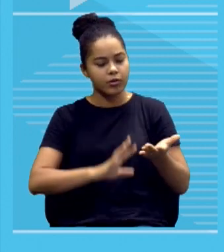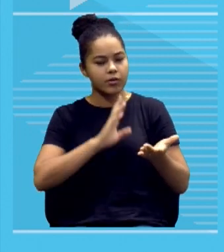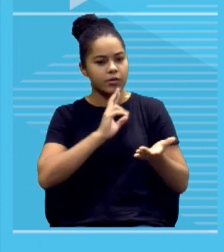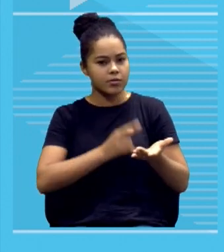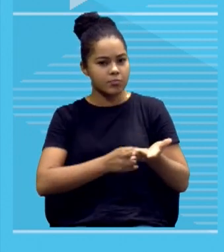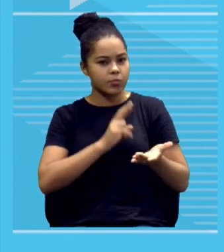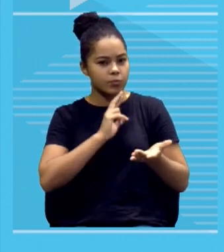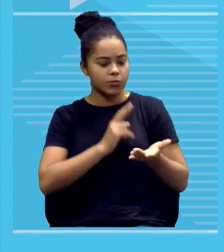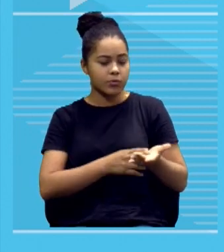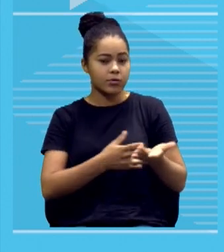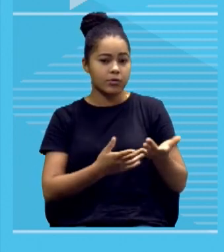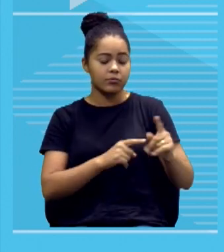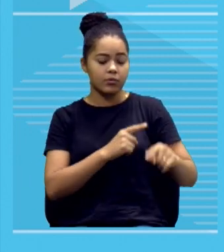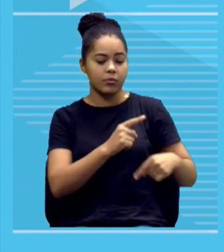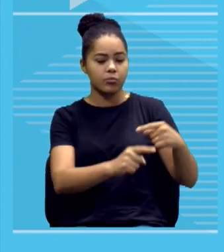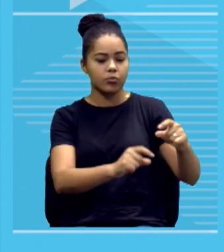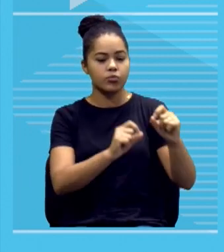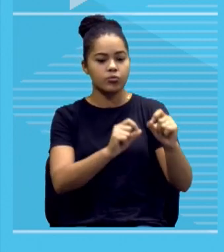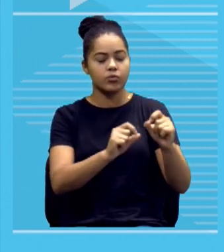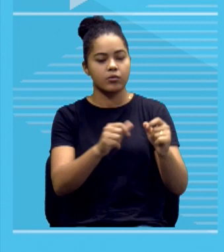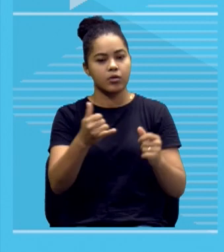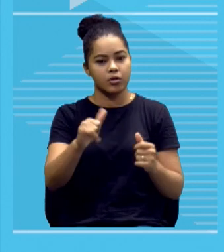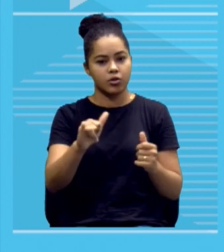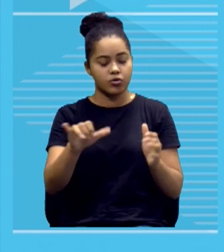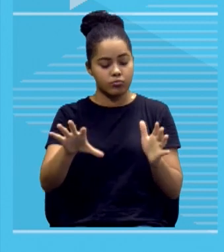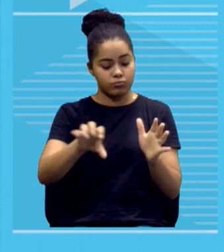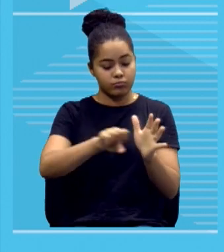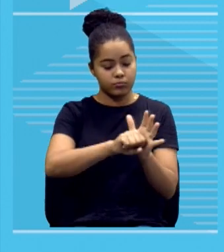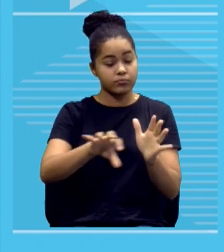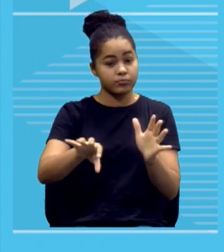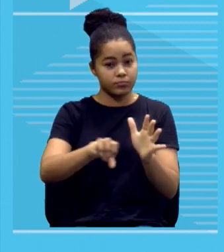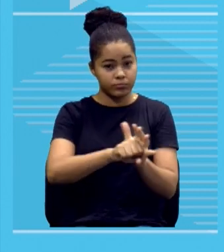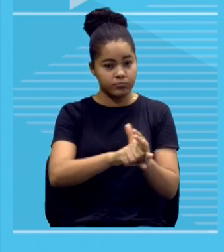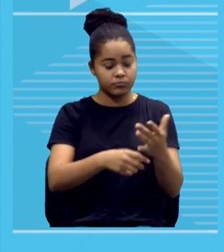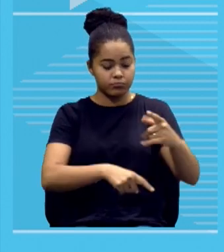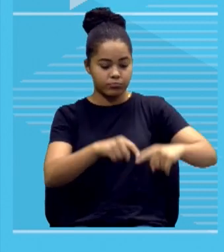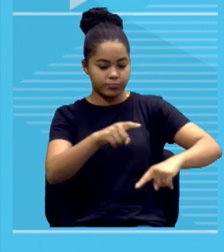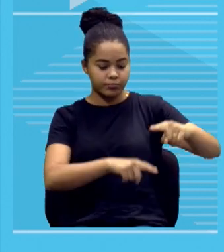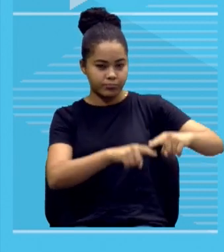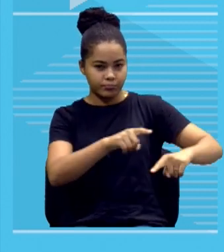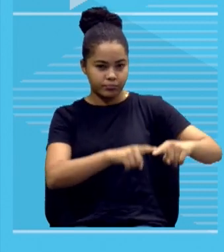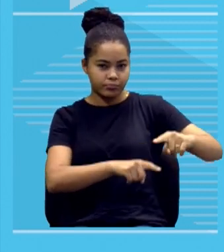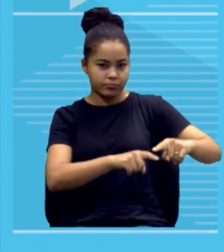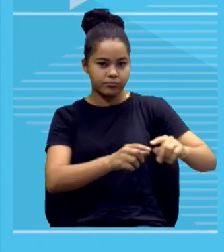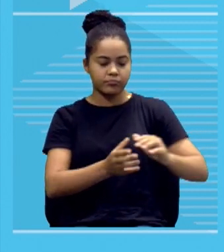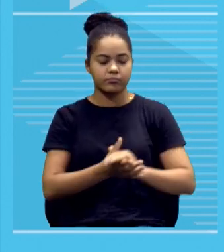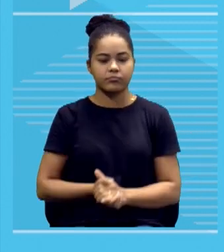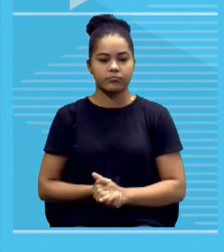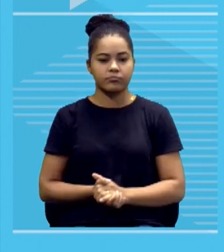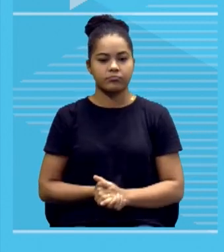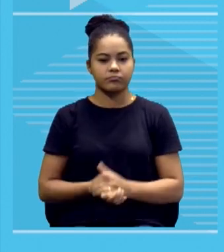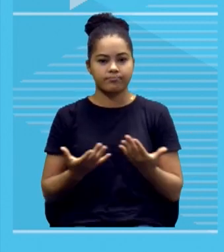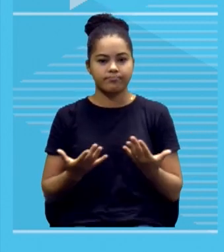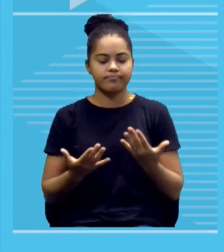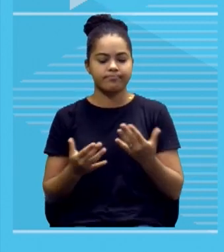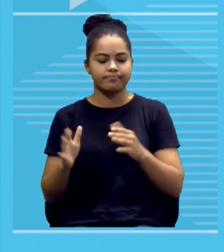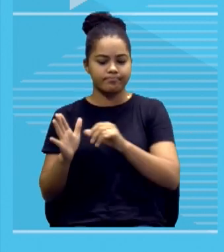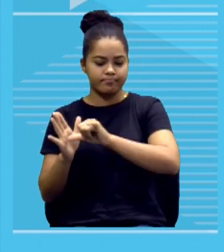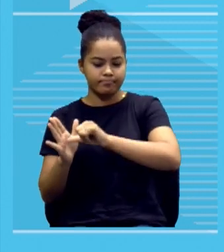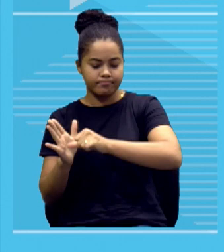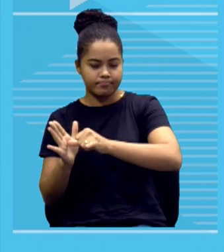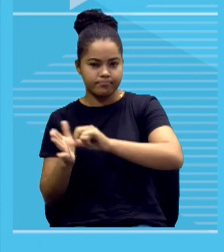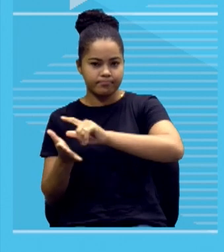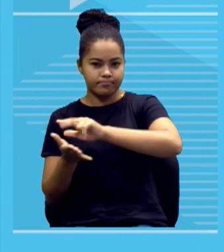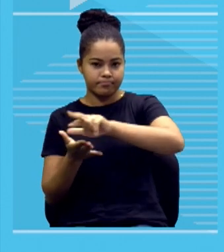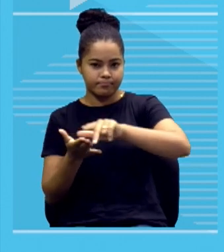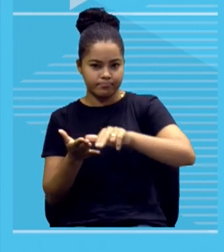na parte de receptor elétrico, tá bom? São os dois aparelhos que a gente vai analisar hoje. Você vê que eles são muito parecidos, tá bom?